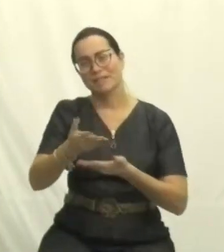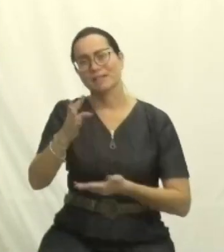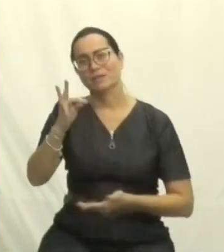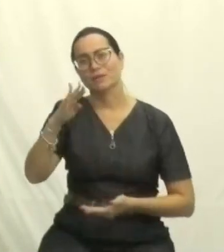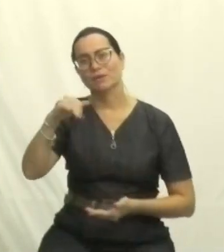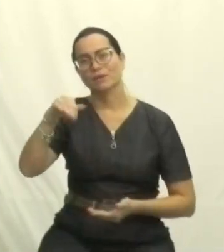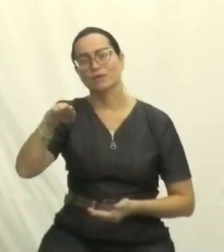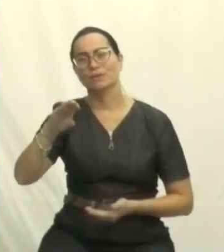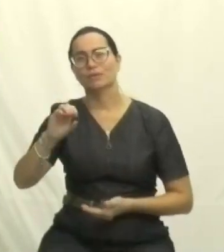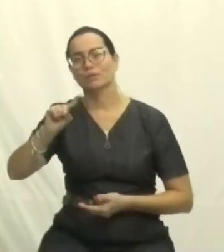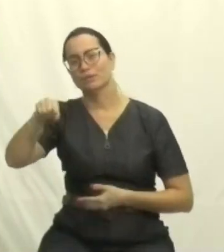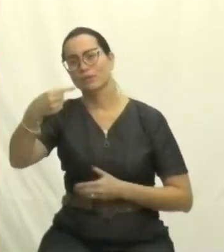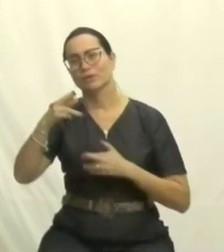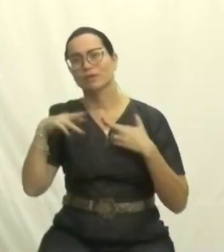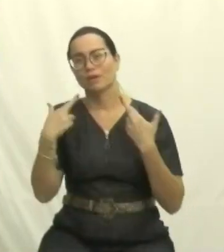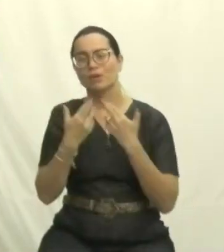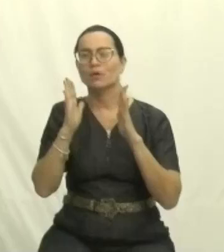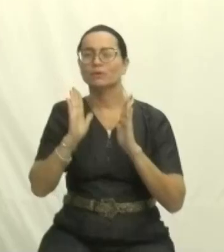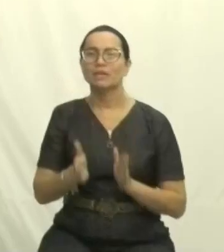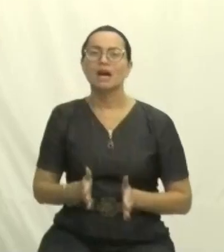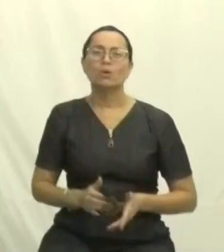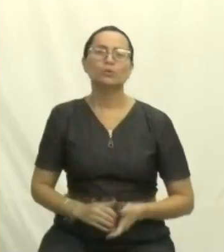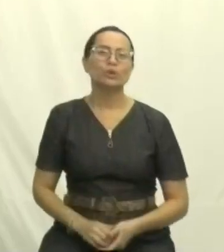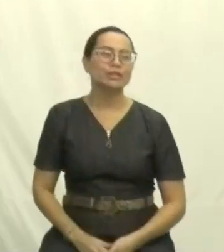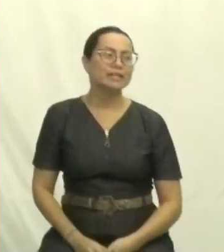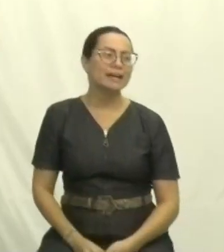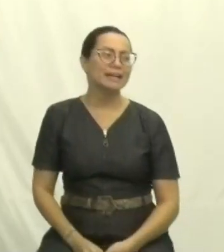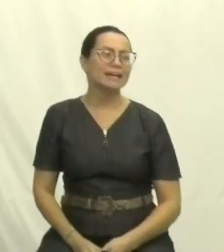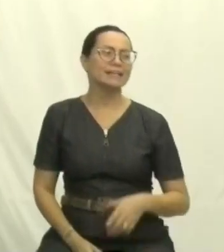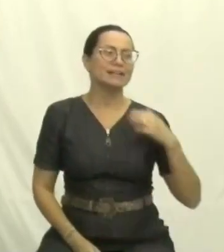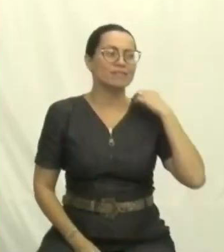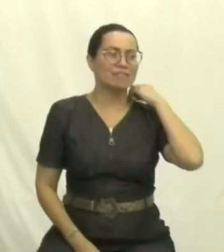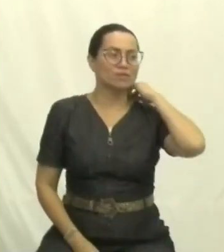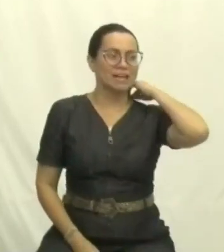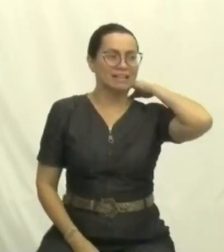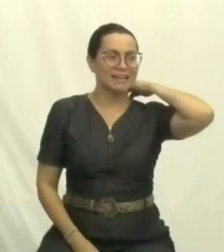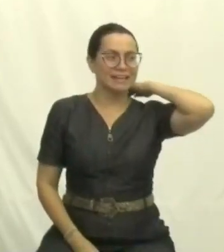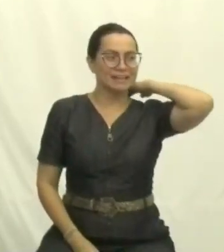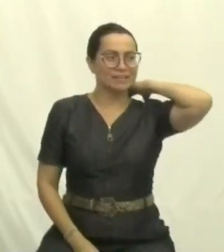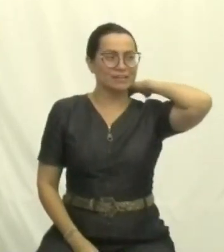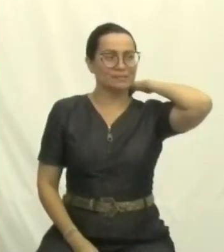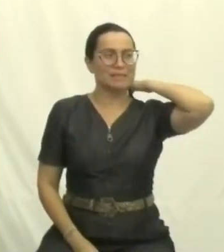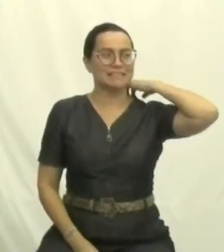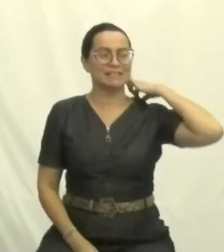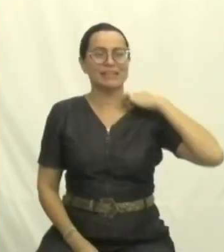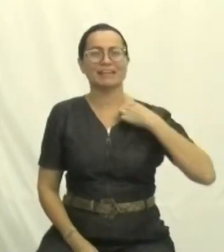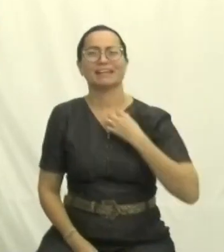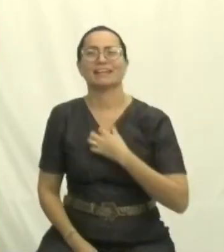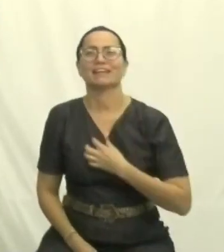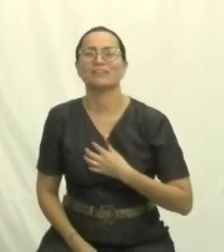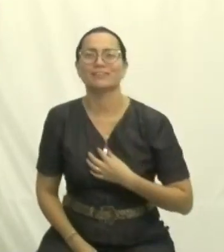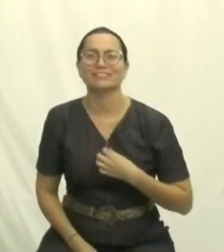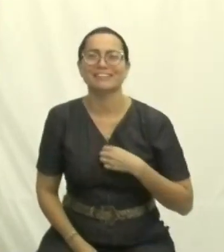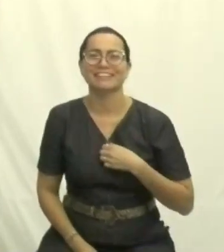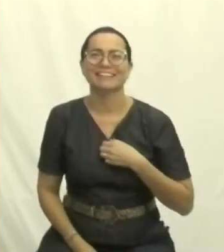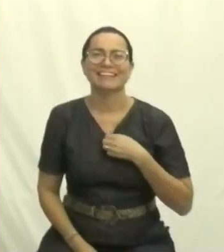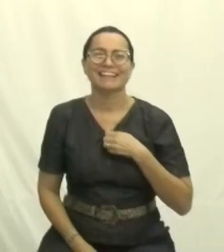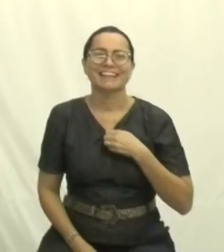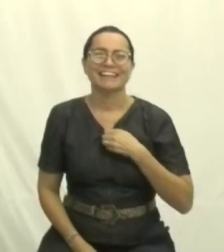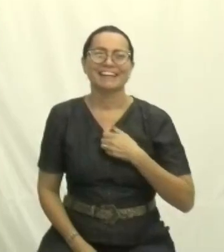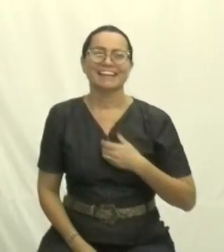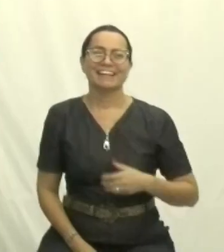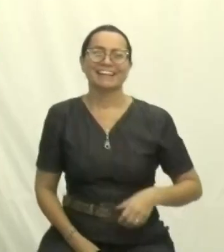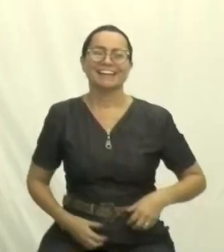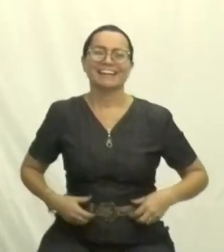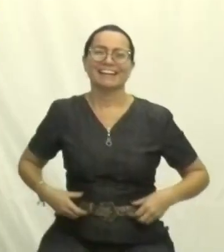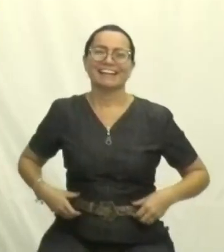na próxima sessão já. E dizer o meu muito obrigado a todos vocês, vereadores. O vereador Badias, obrigado pelas suas